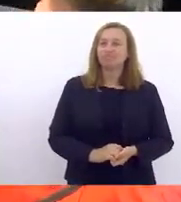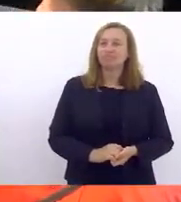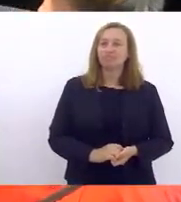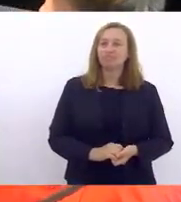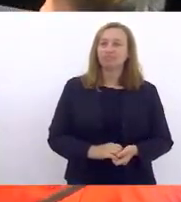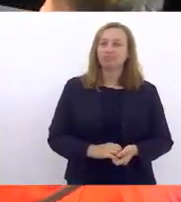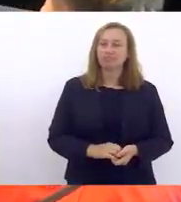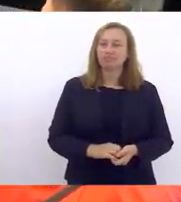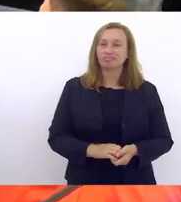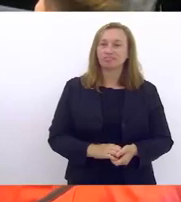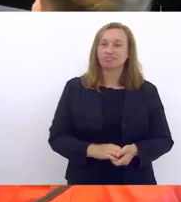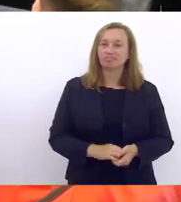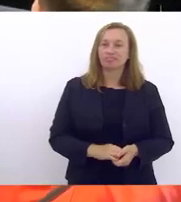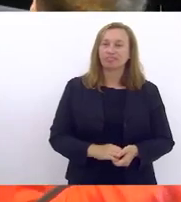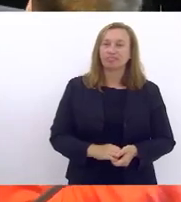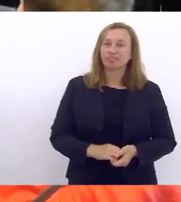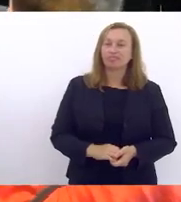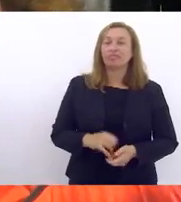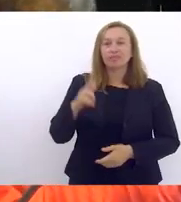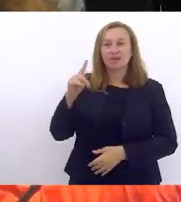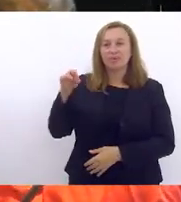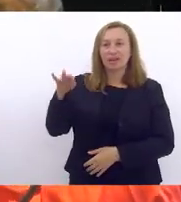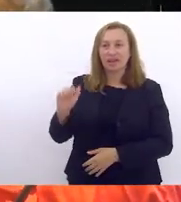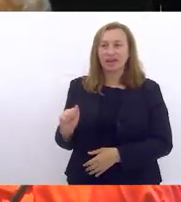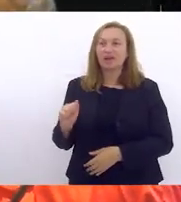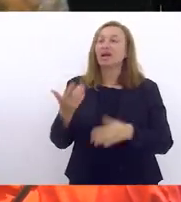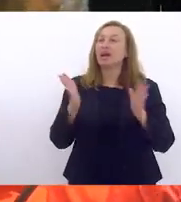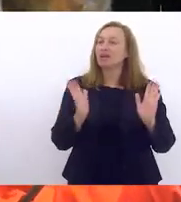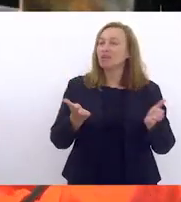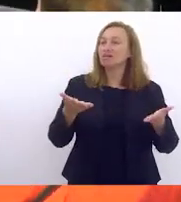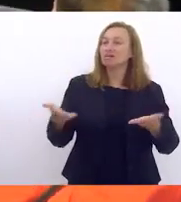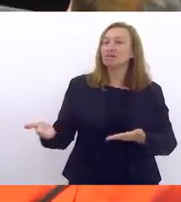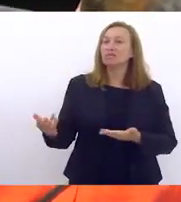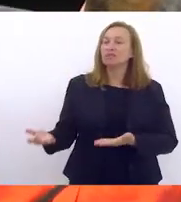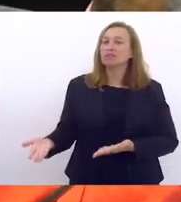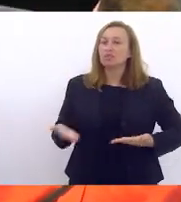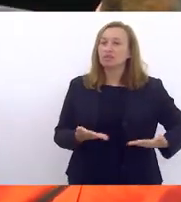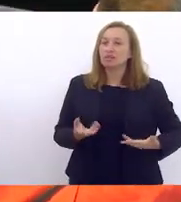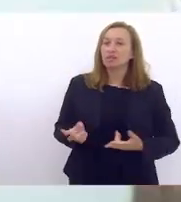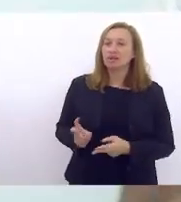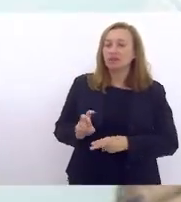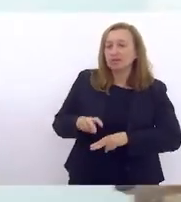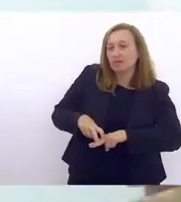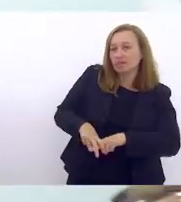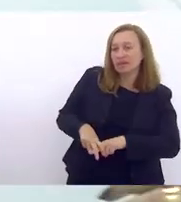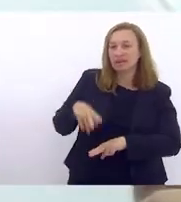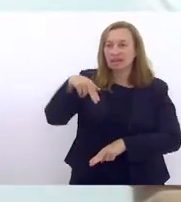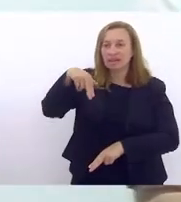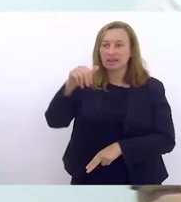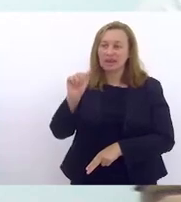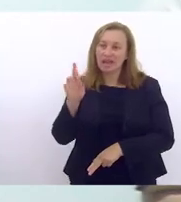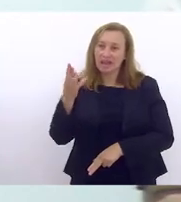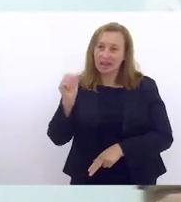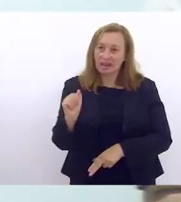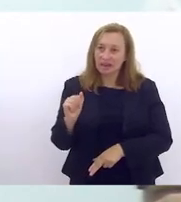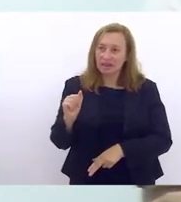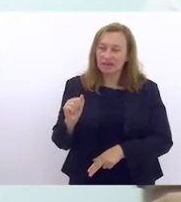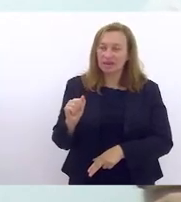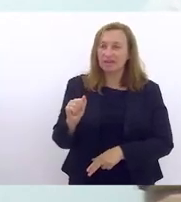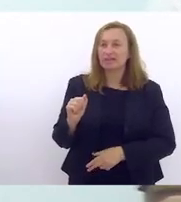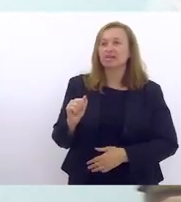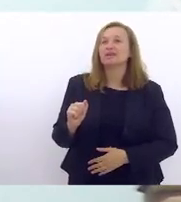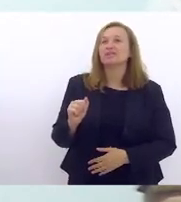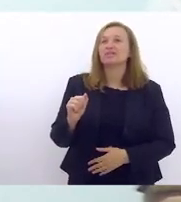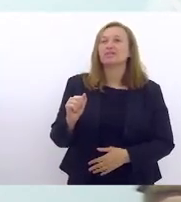Beleza, Gabriela Santoro. Vamos, então, chamar para compor a mesa, chegou aqui agora, a Nara Reis, doula do